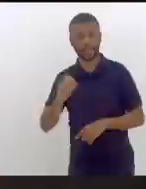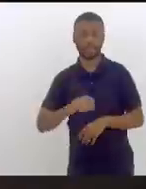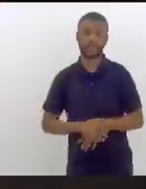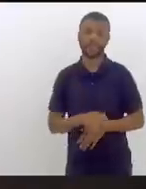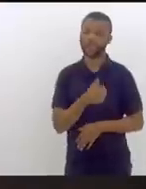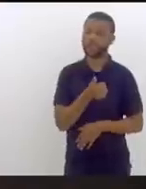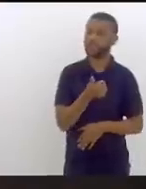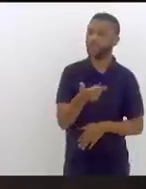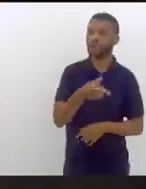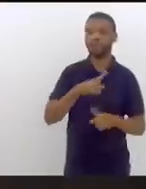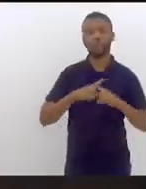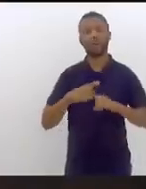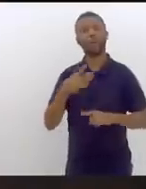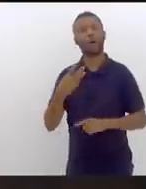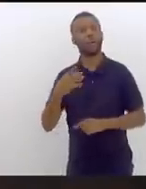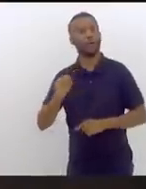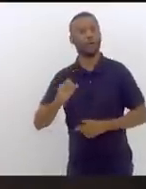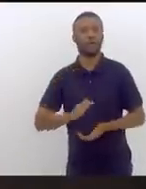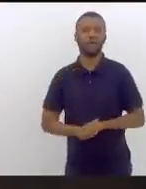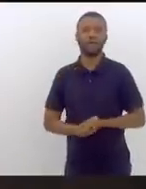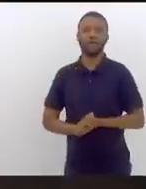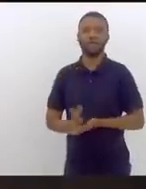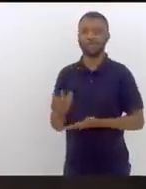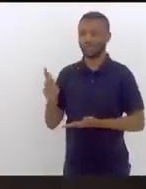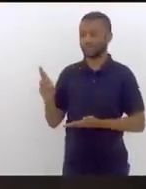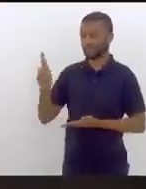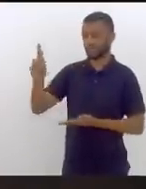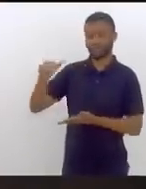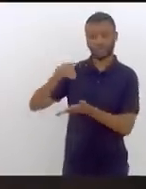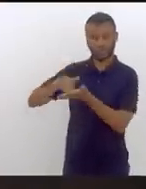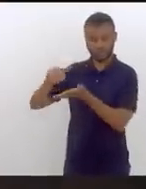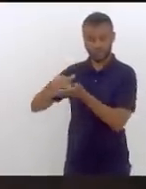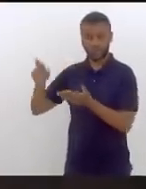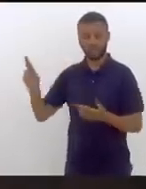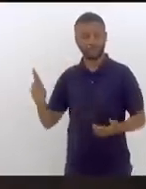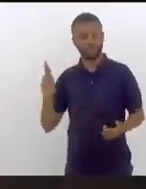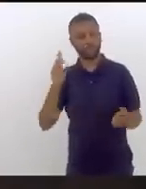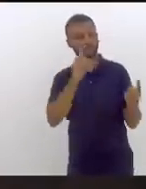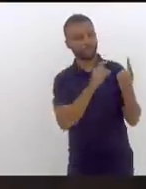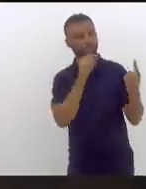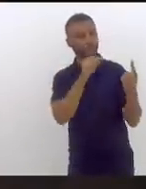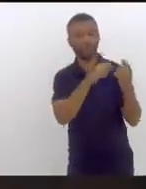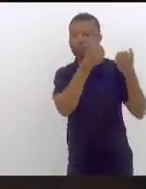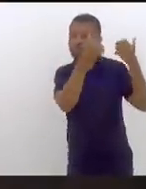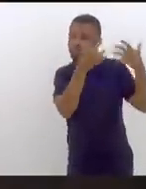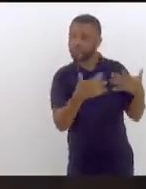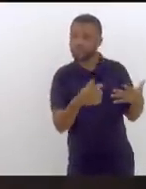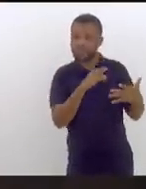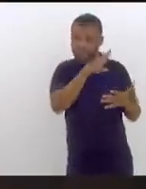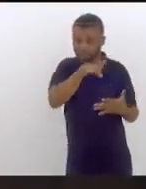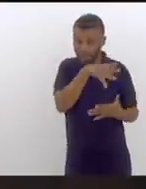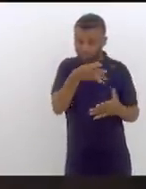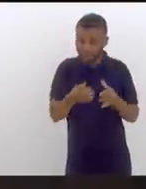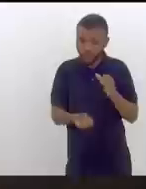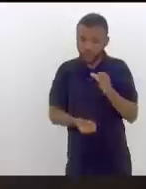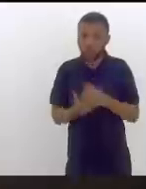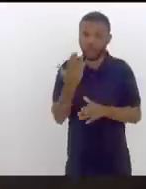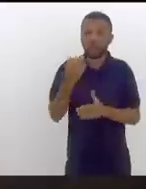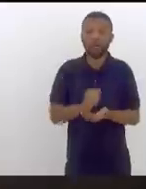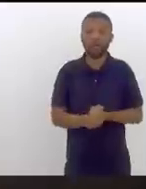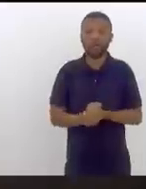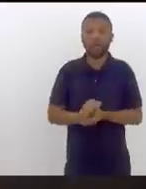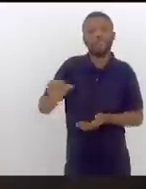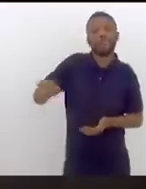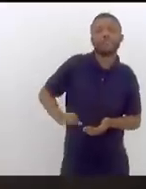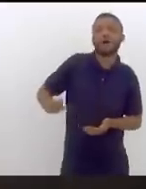48 o nosso secretário chegou para o secretário da casa civil e falou assim olha se essa escala for implementada quem vai sofrer